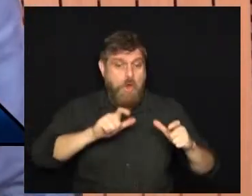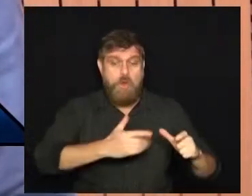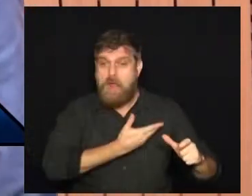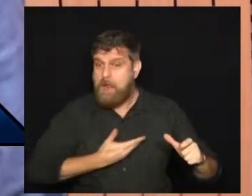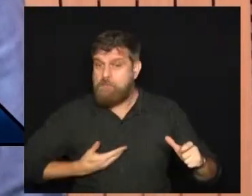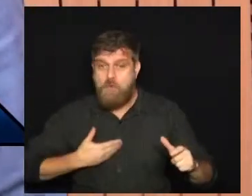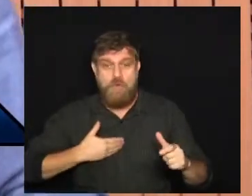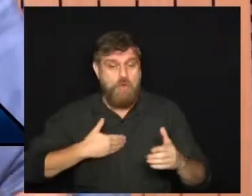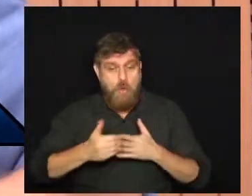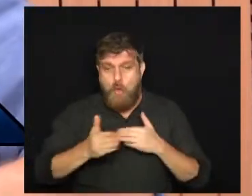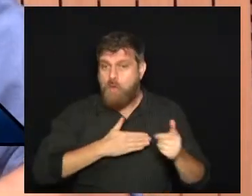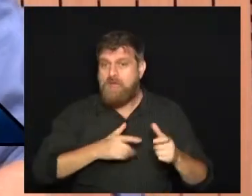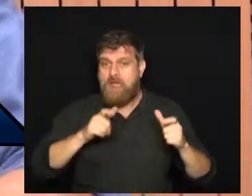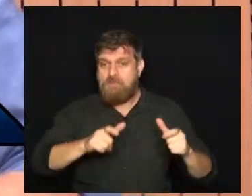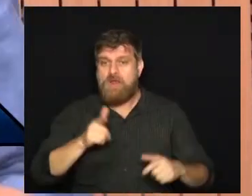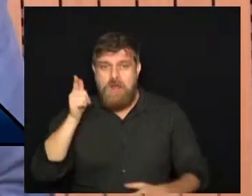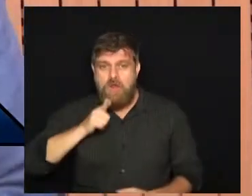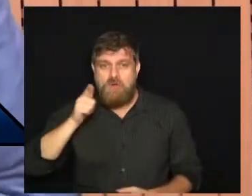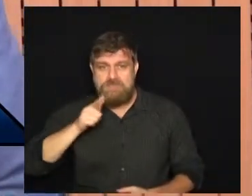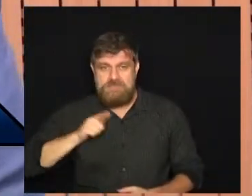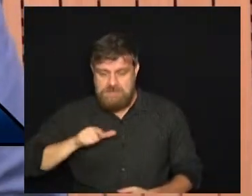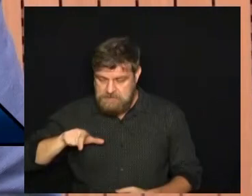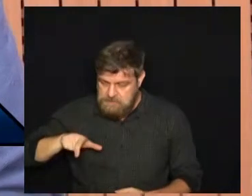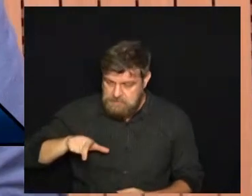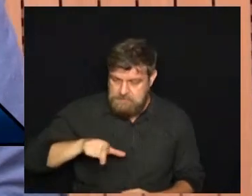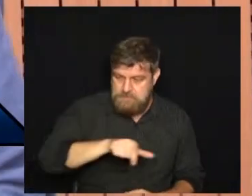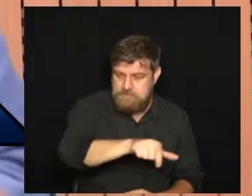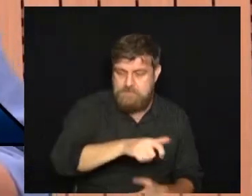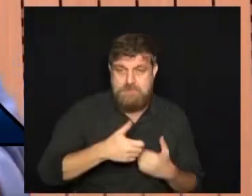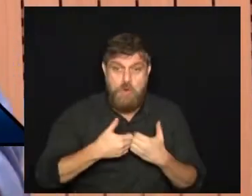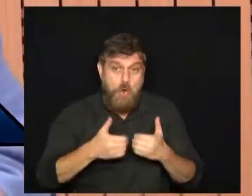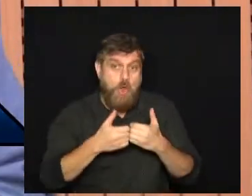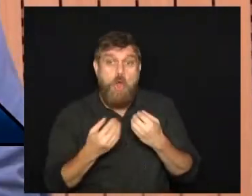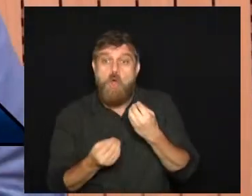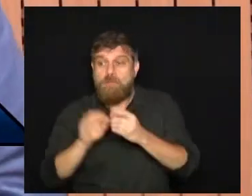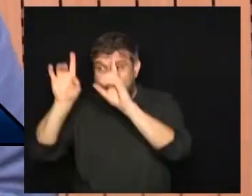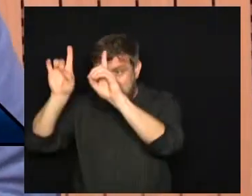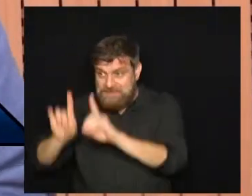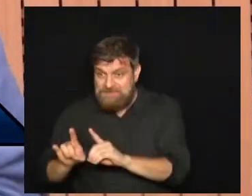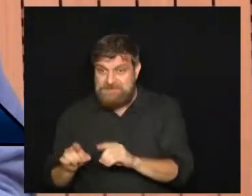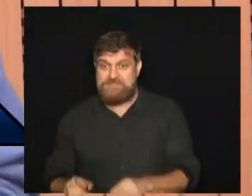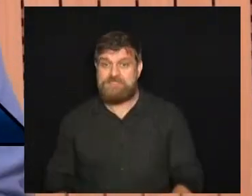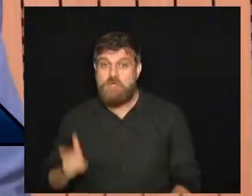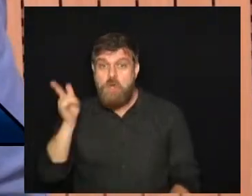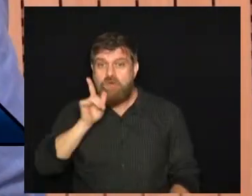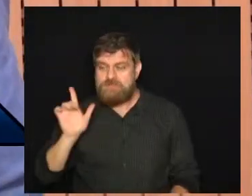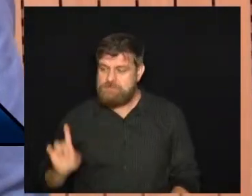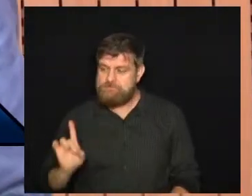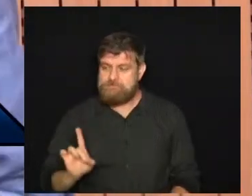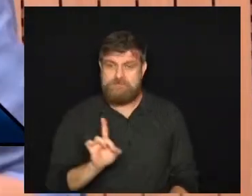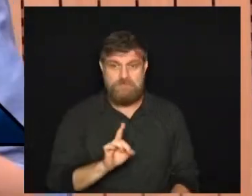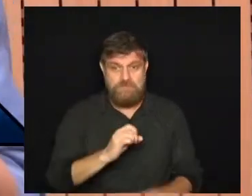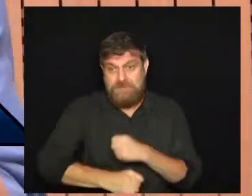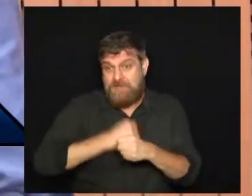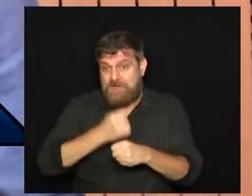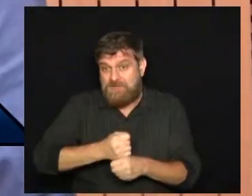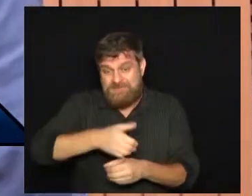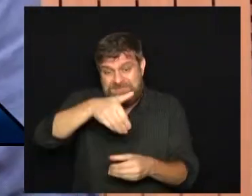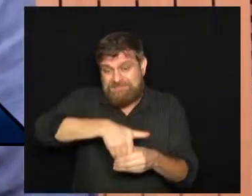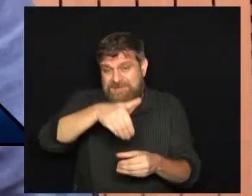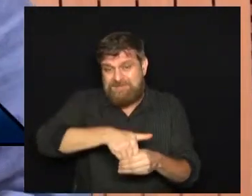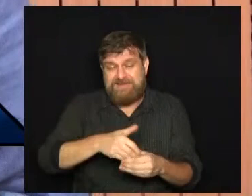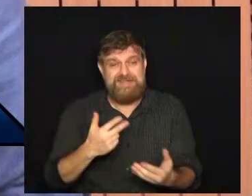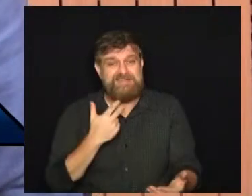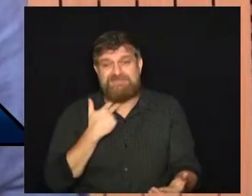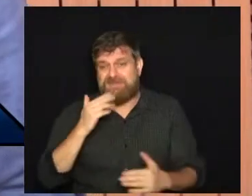qualquer outra localidade dentro de um ciclo que tem ali. E como ele bem disse, né, que agora é um ano eleitoral, então não tem tantas coisas